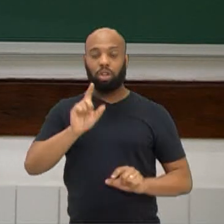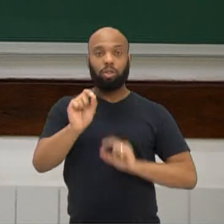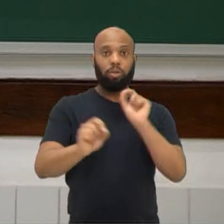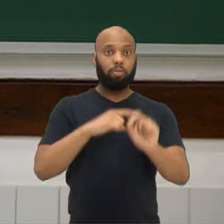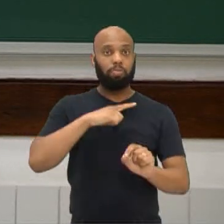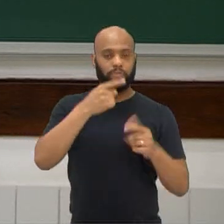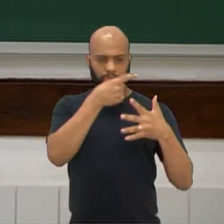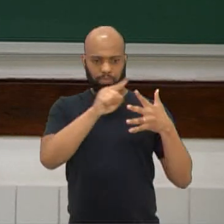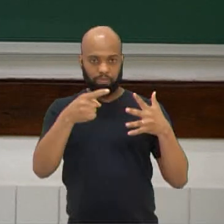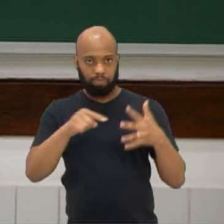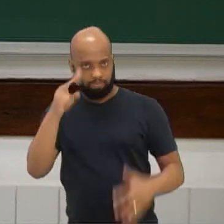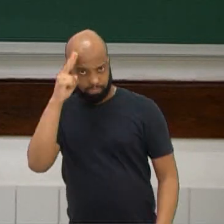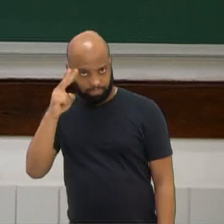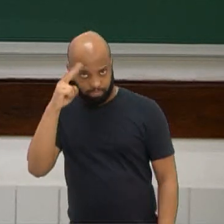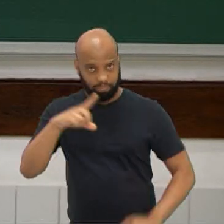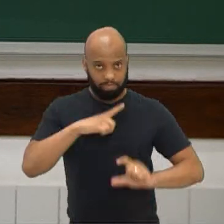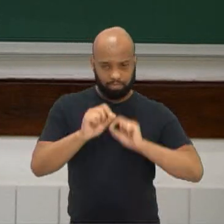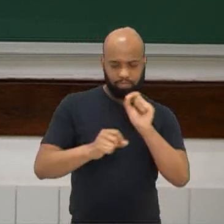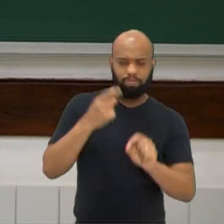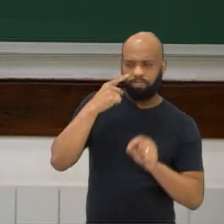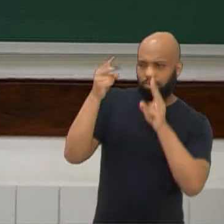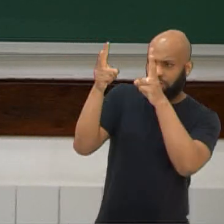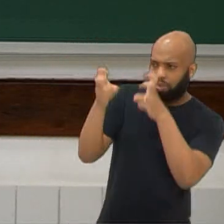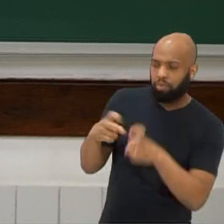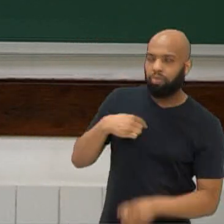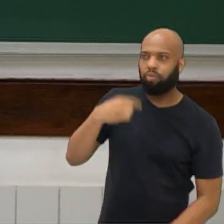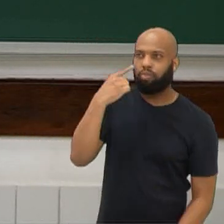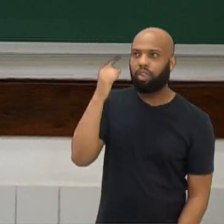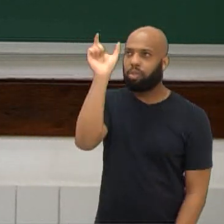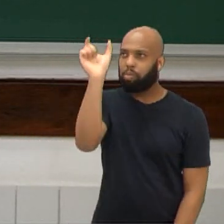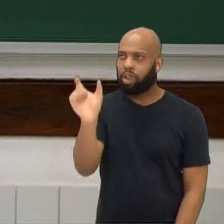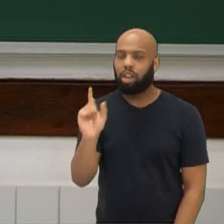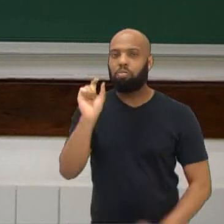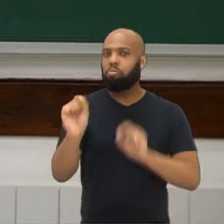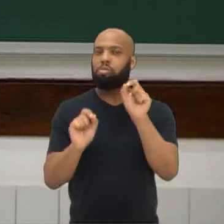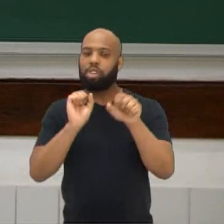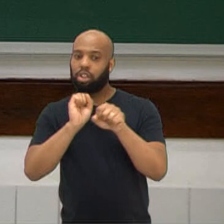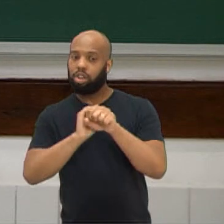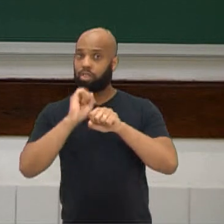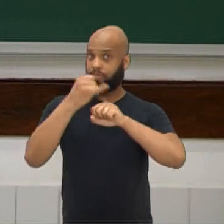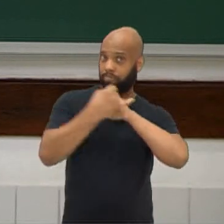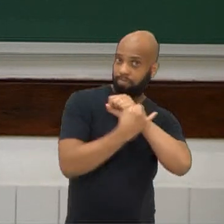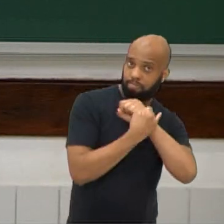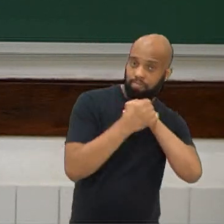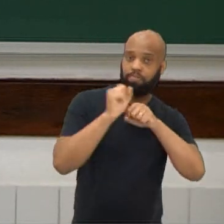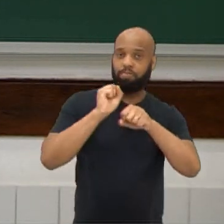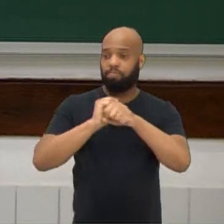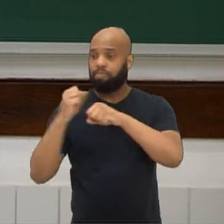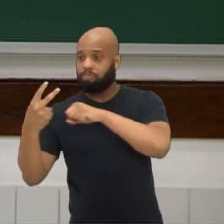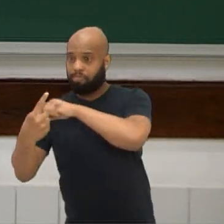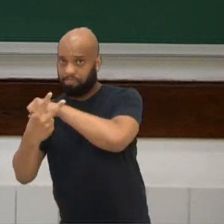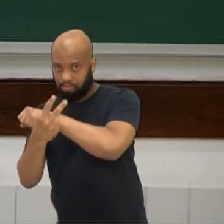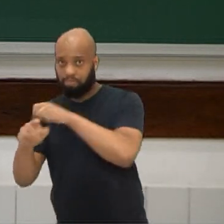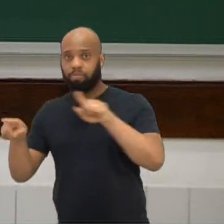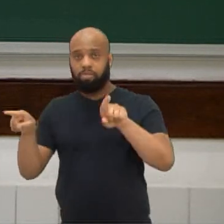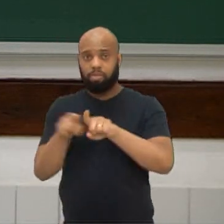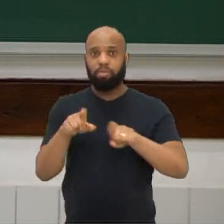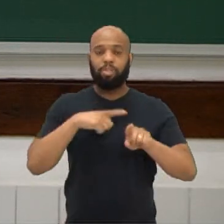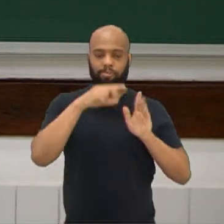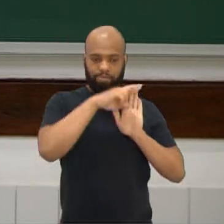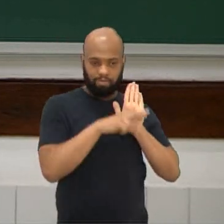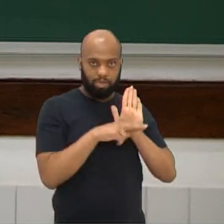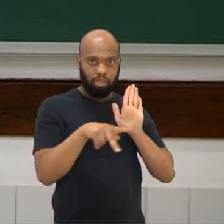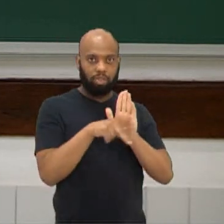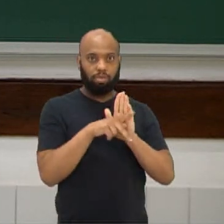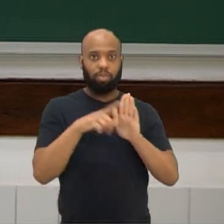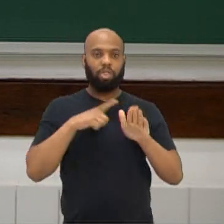aqueles elementos. Lembra a pista? Eu vou observar se a palavra é adjetivo, advérbio, e não esqueçam da regrinha de exceção